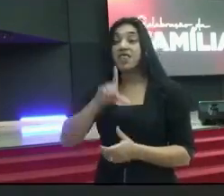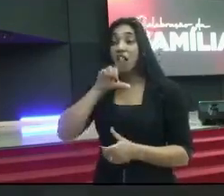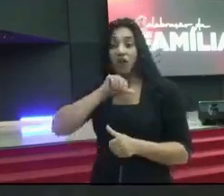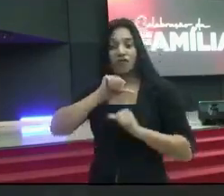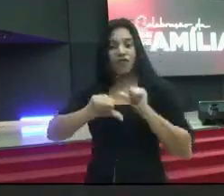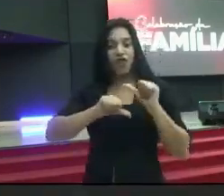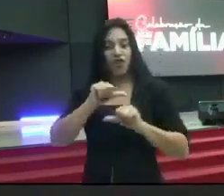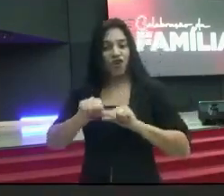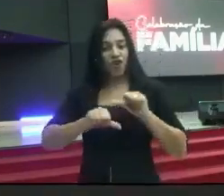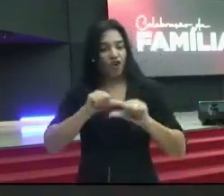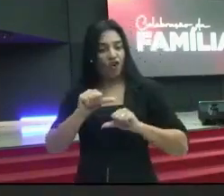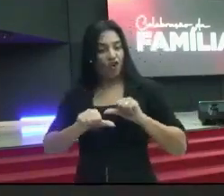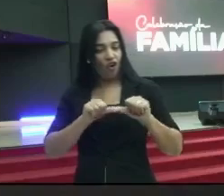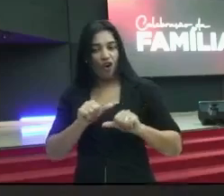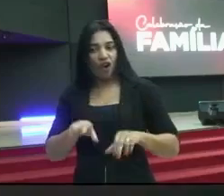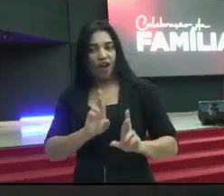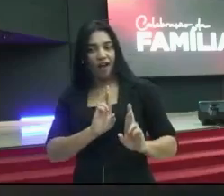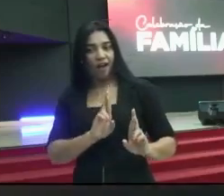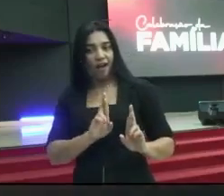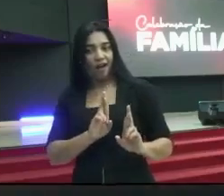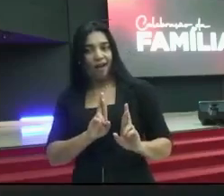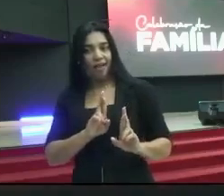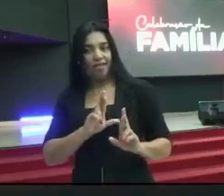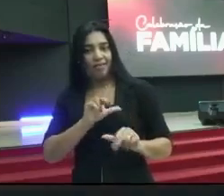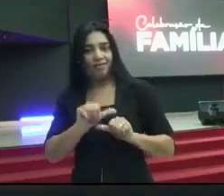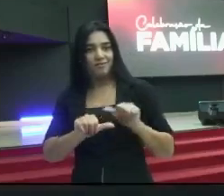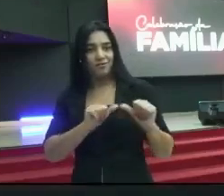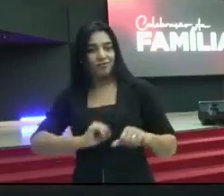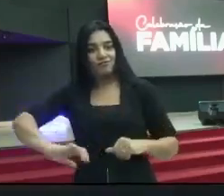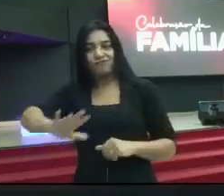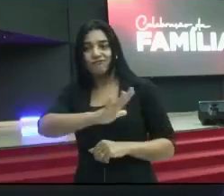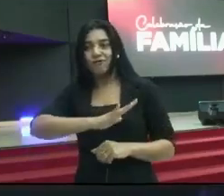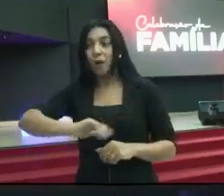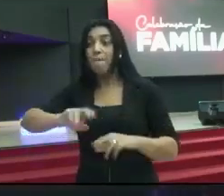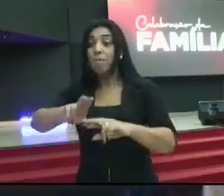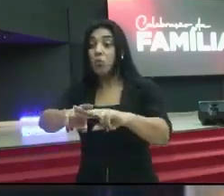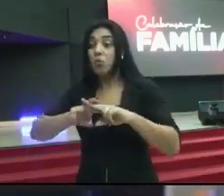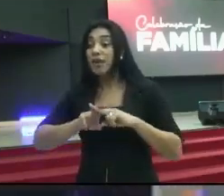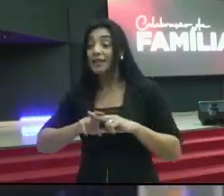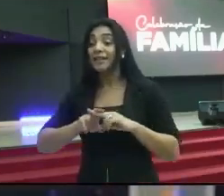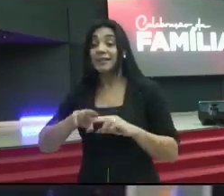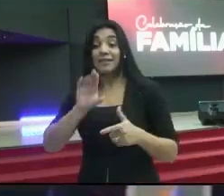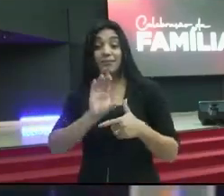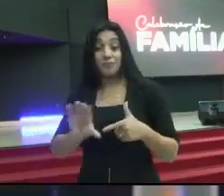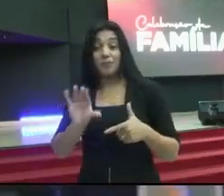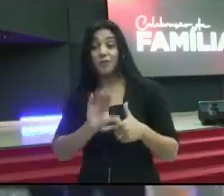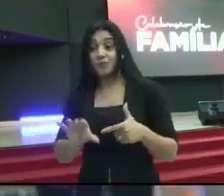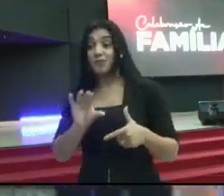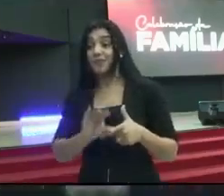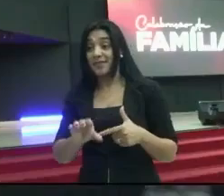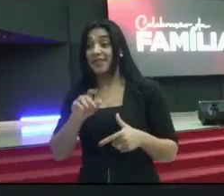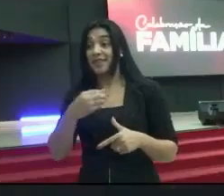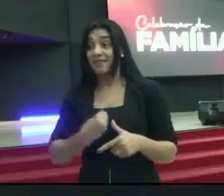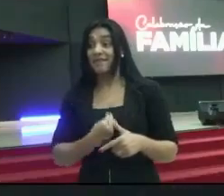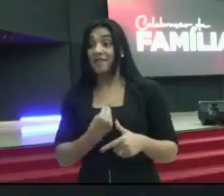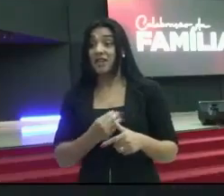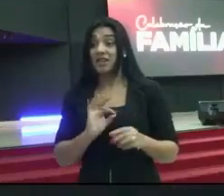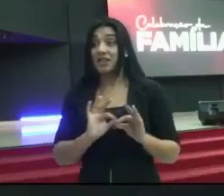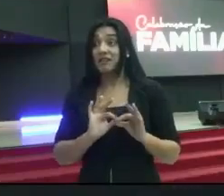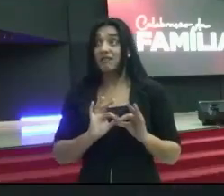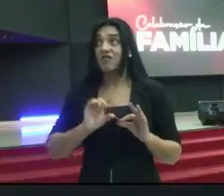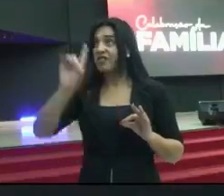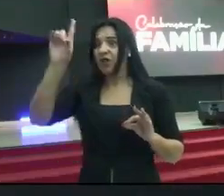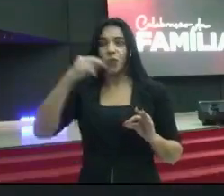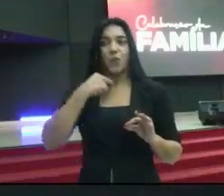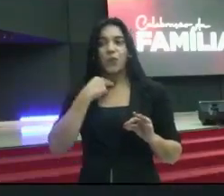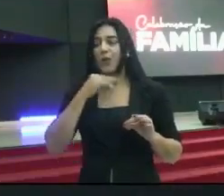Deus começa a mudar o cenário. Por isso, as crises da vida não podem te levar para longe de